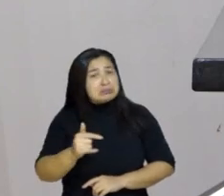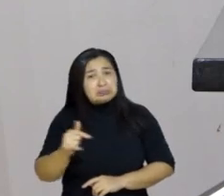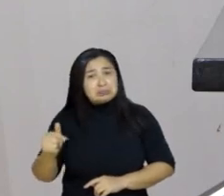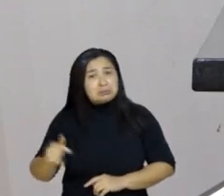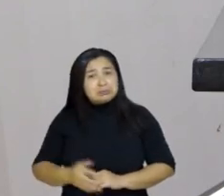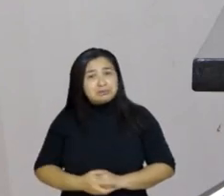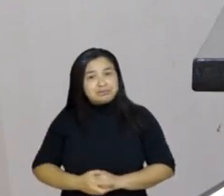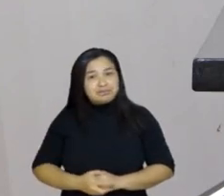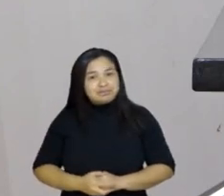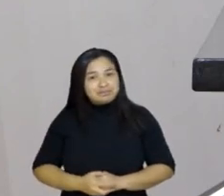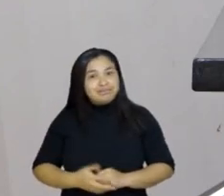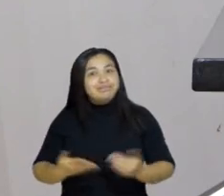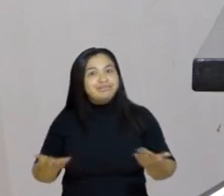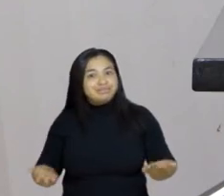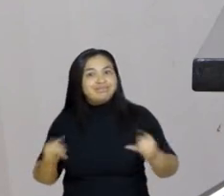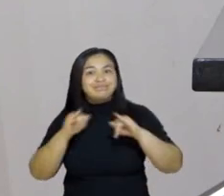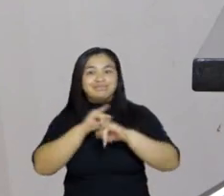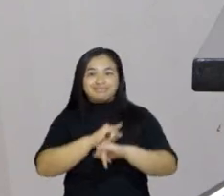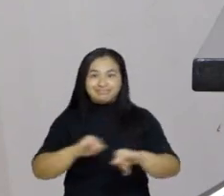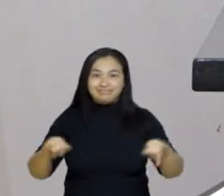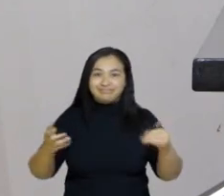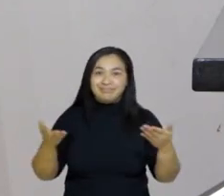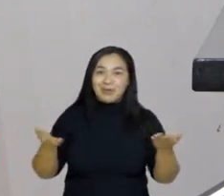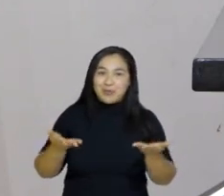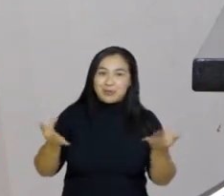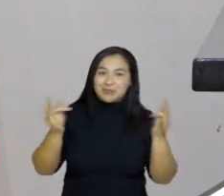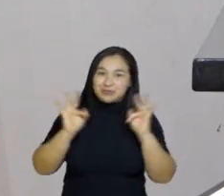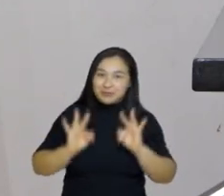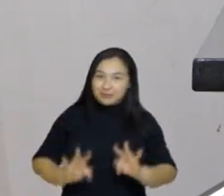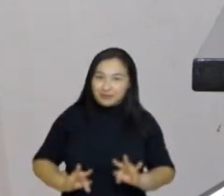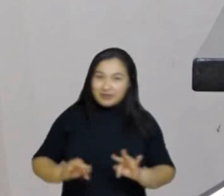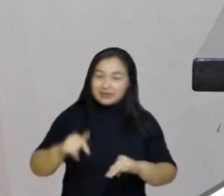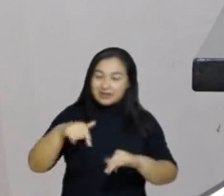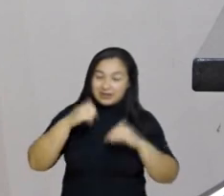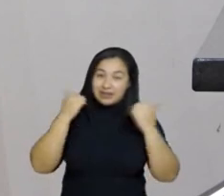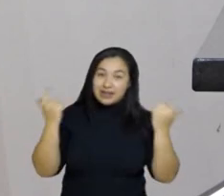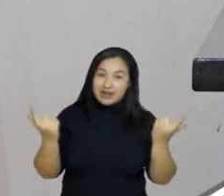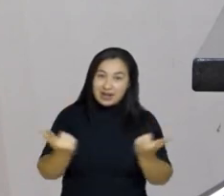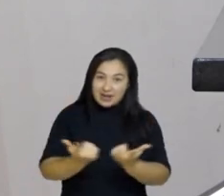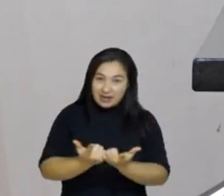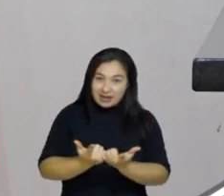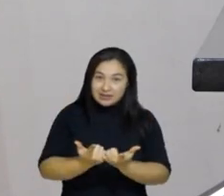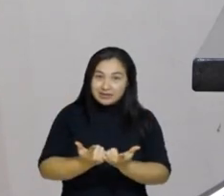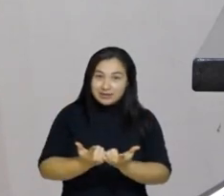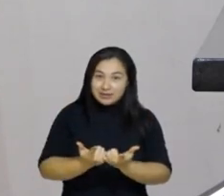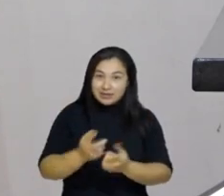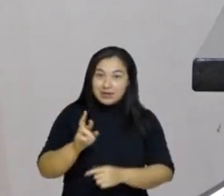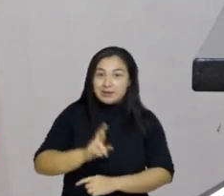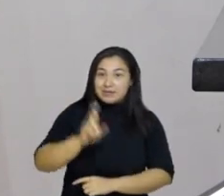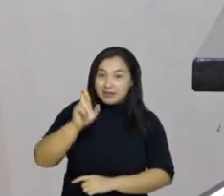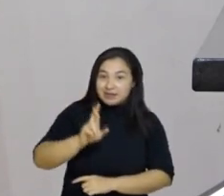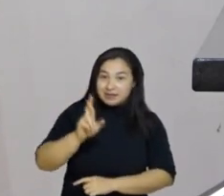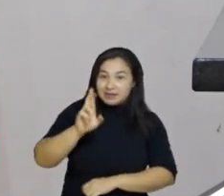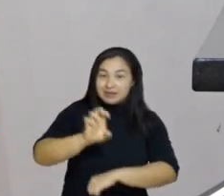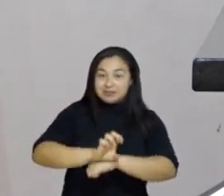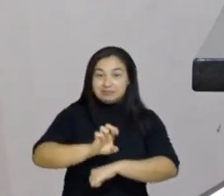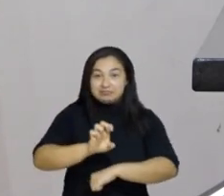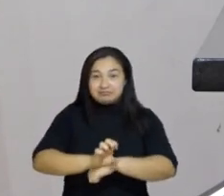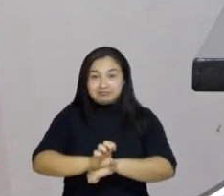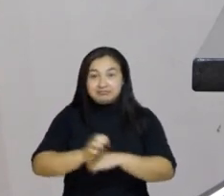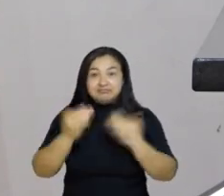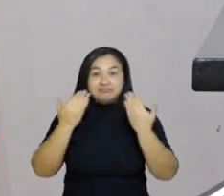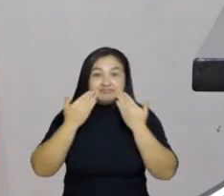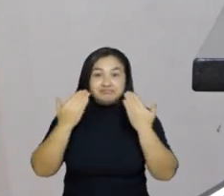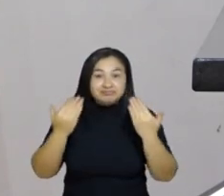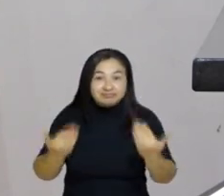muita alegria que eu estou aqui na casa hoje, do Estado de Santa Catarina, dos representantes do Estado, para que a